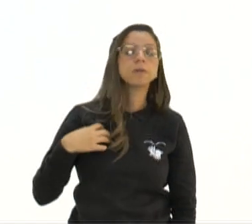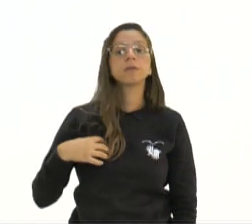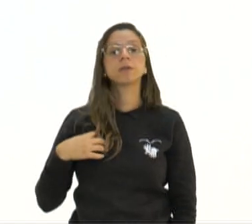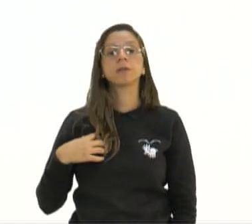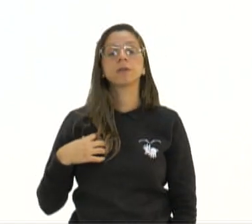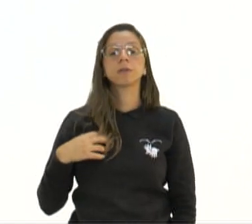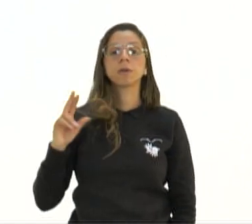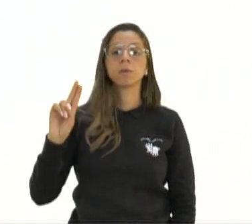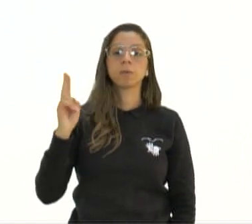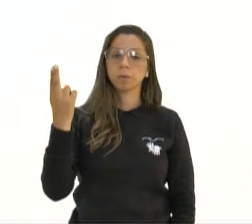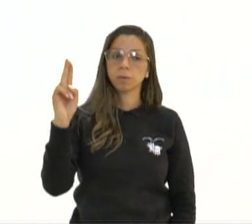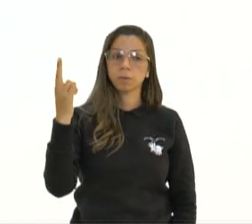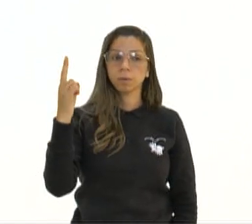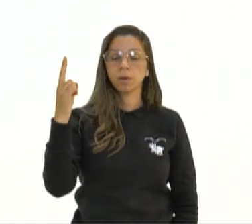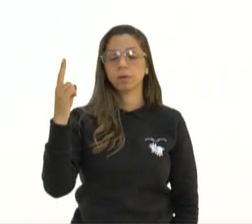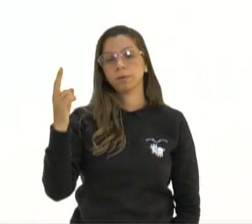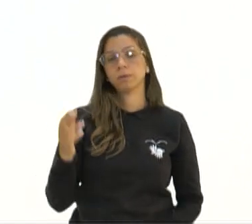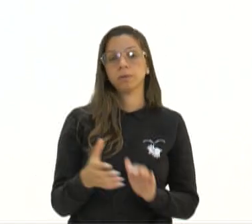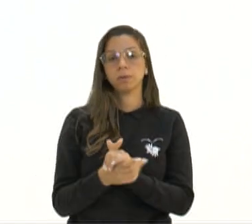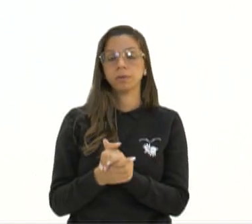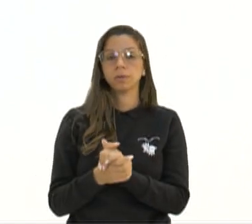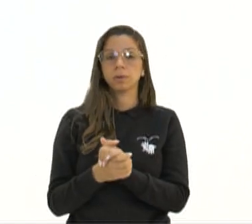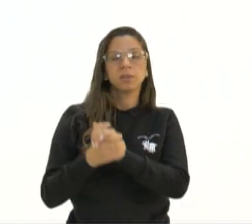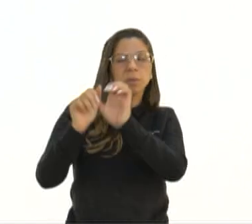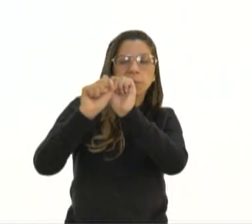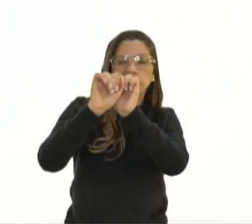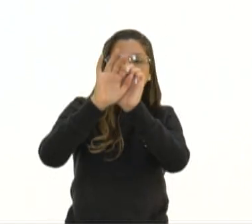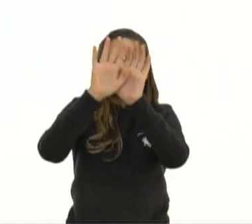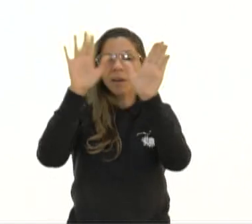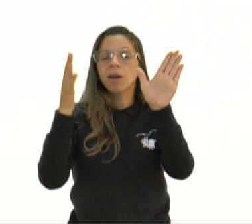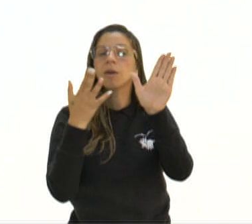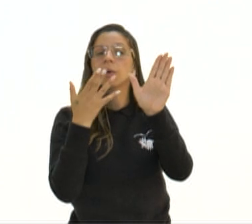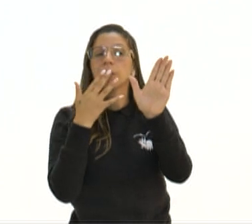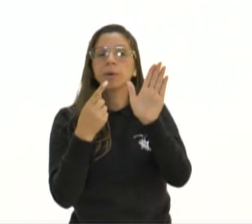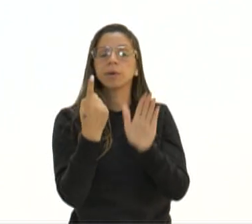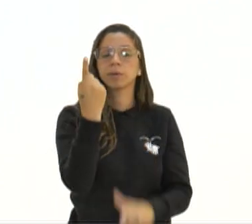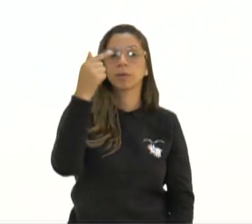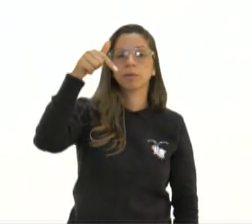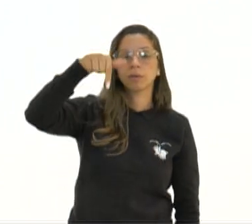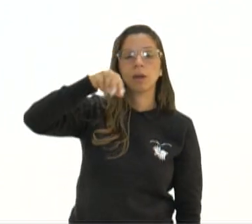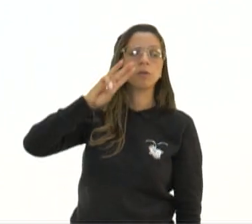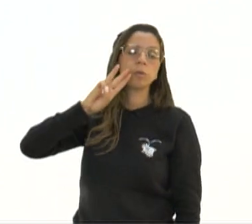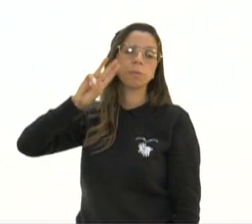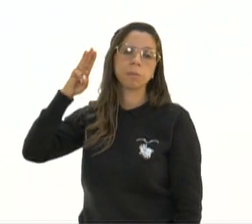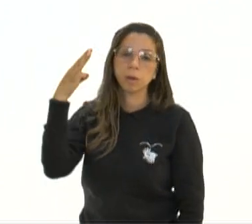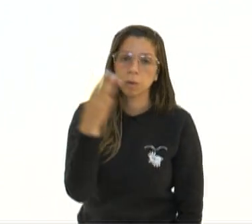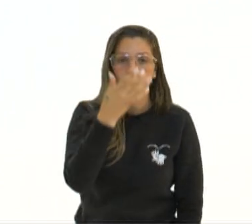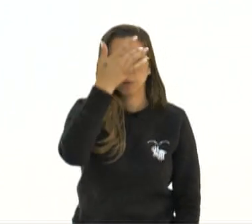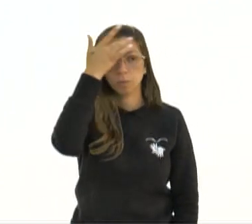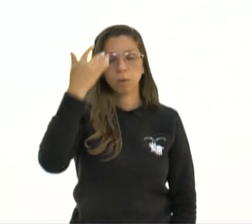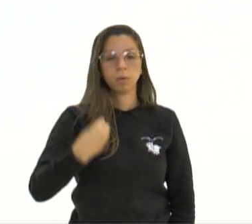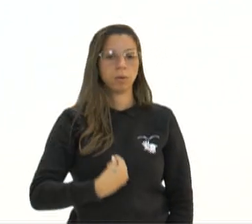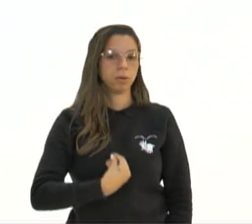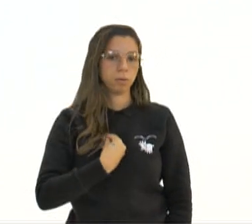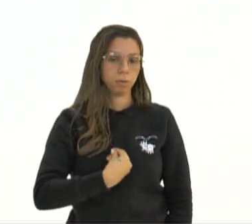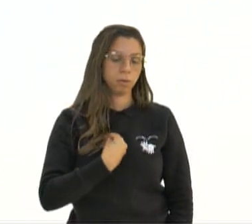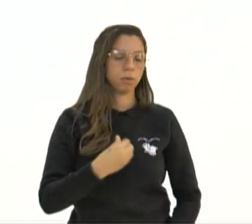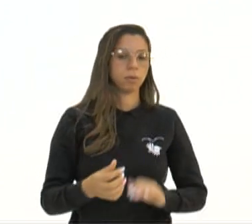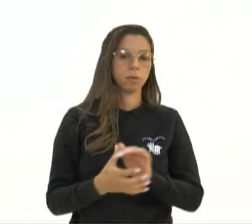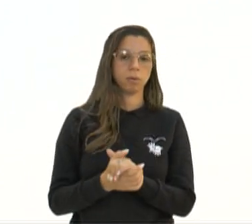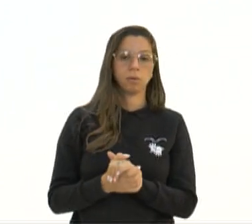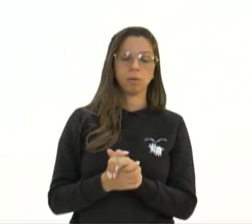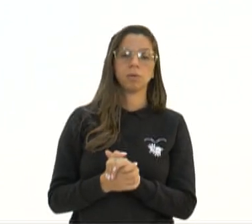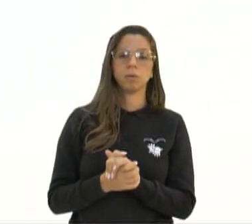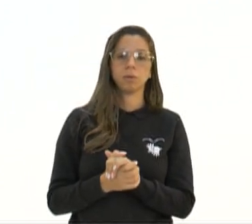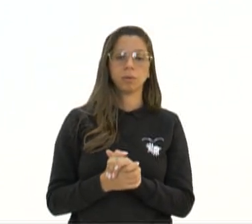Diminuindo um pouco aqui o gradiente da cor, entre 17 milhões e 42 milhões de pessoas. Nós temos aqui o Peru,